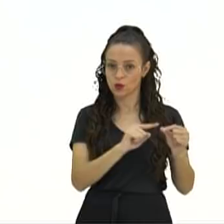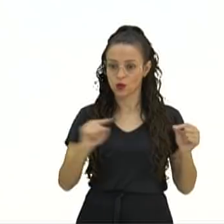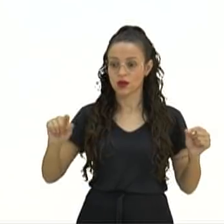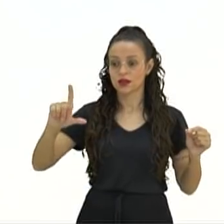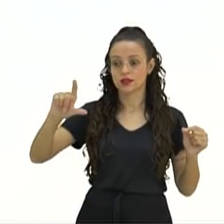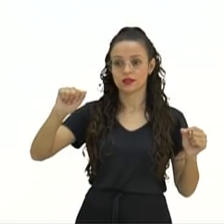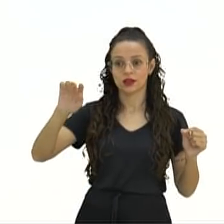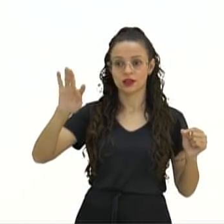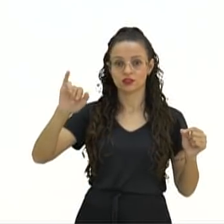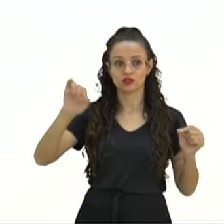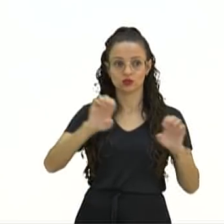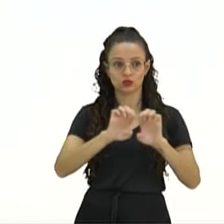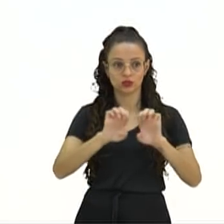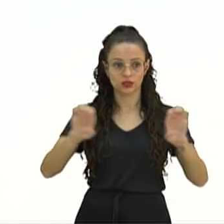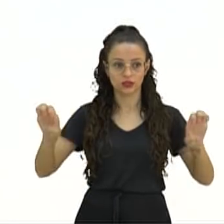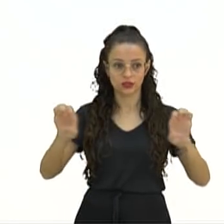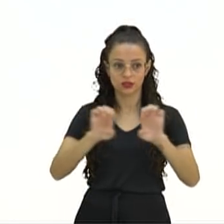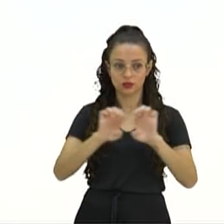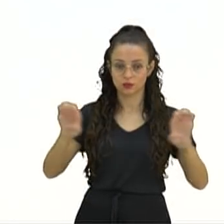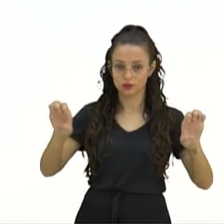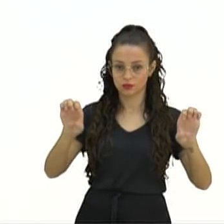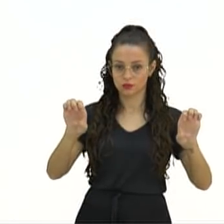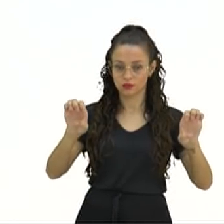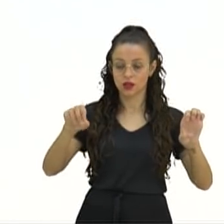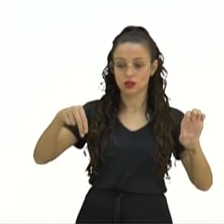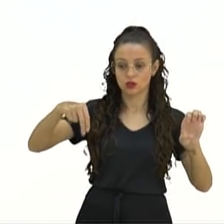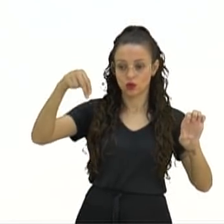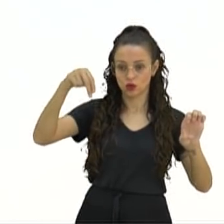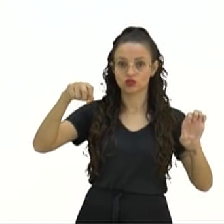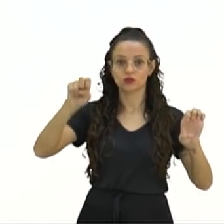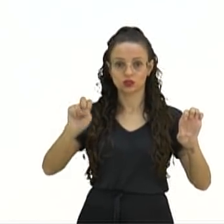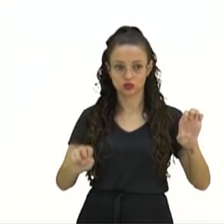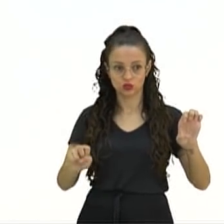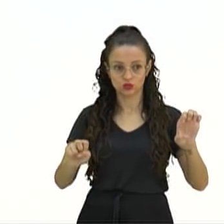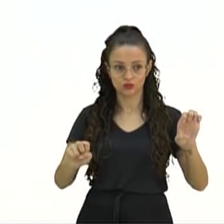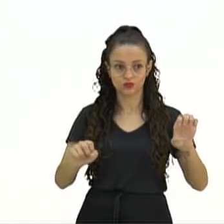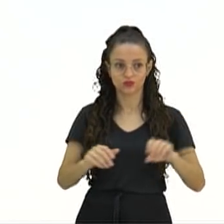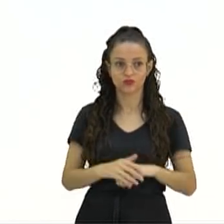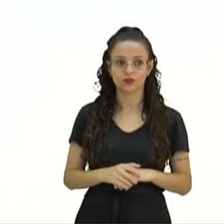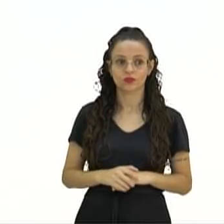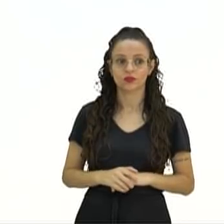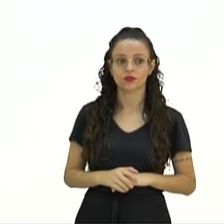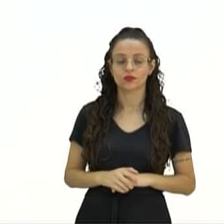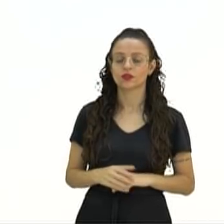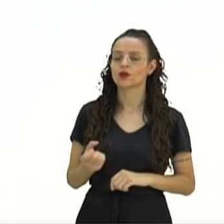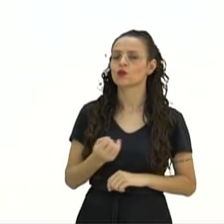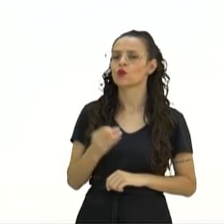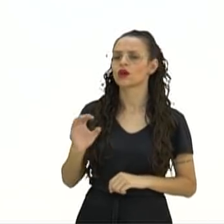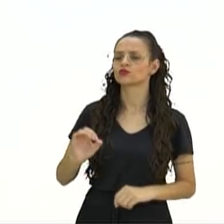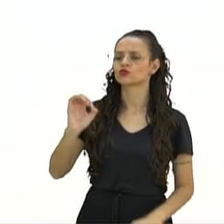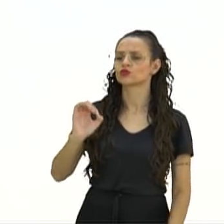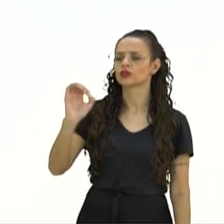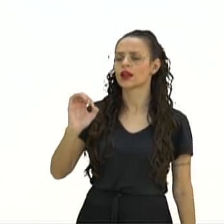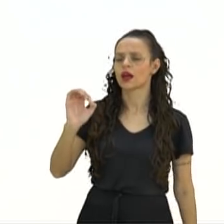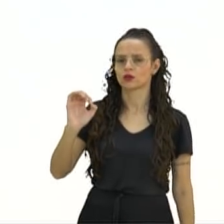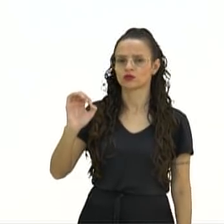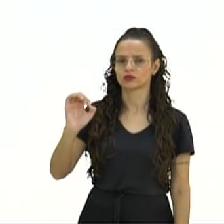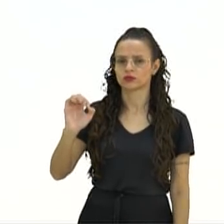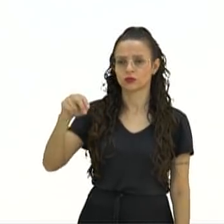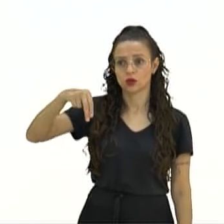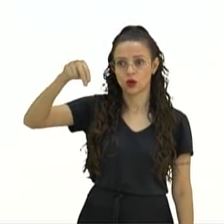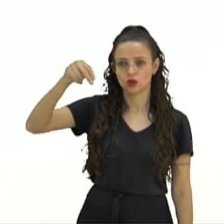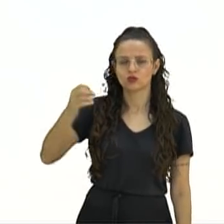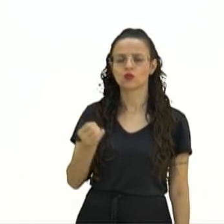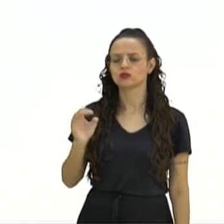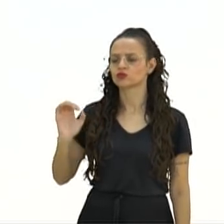do Equador, para o norte ou para o sul. Então, esse ponto está quantos graus para o norte ou quantos graus para